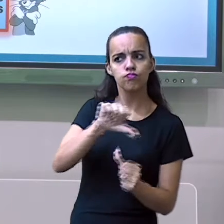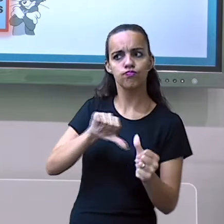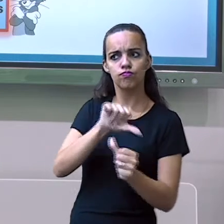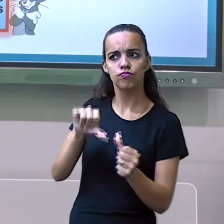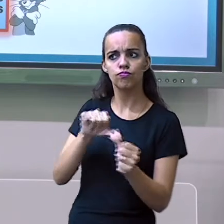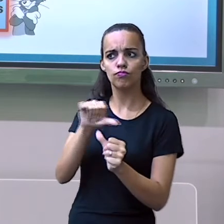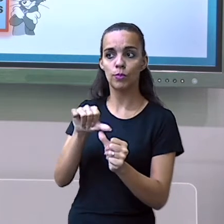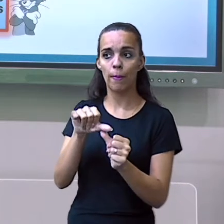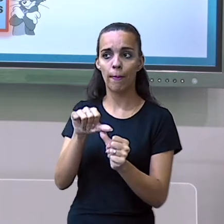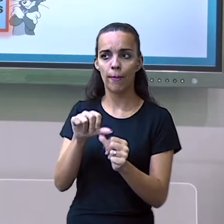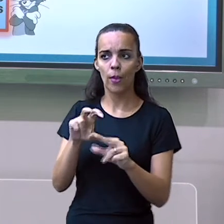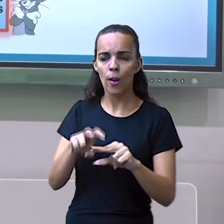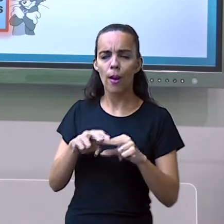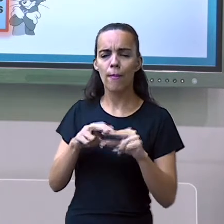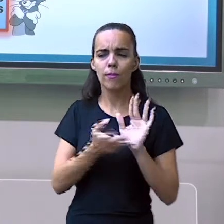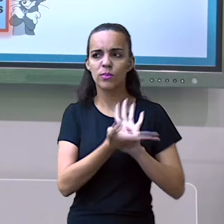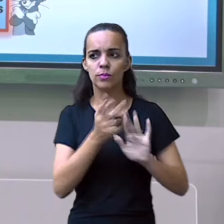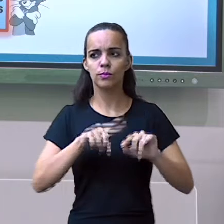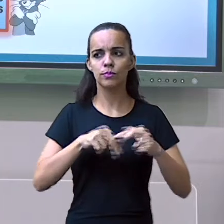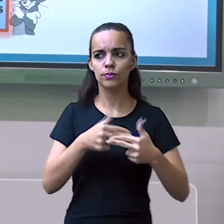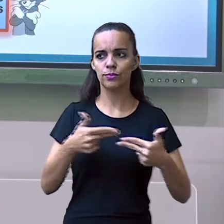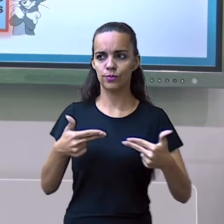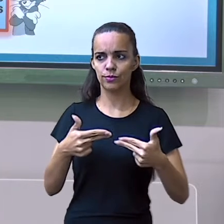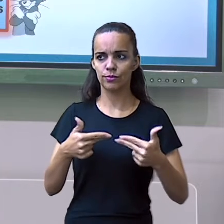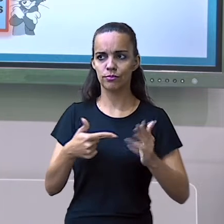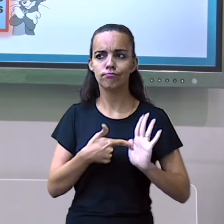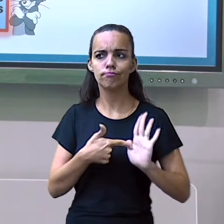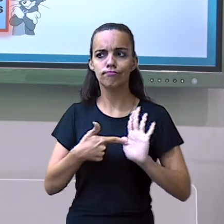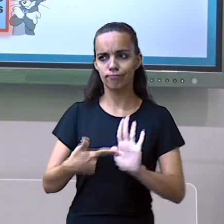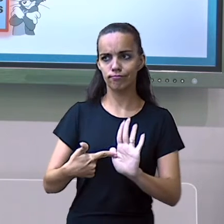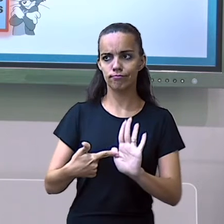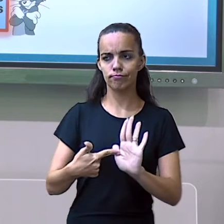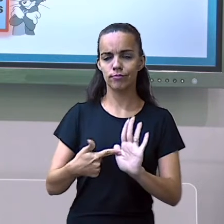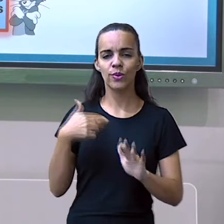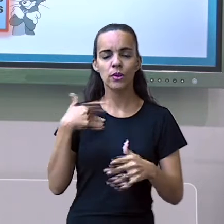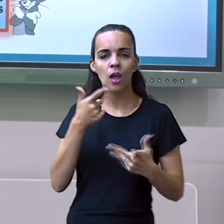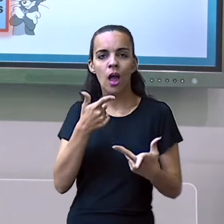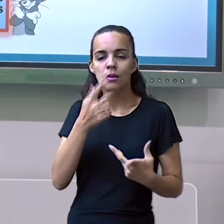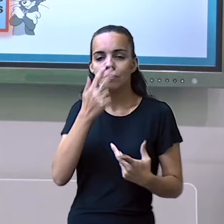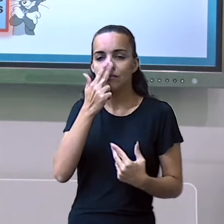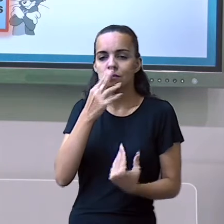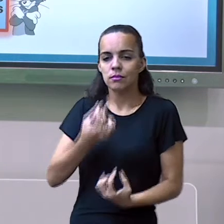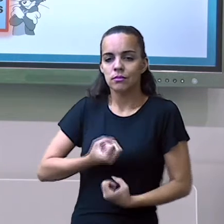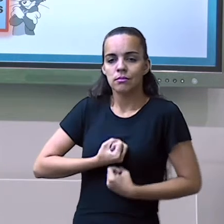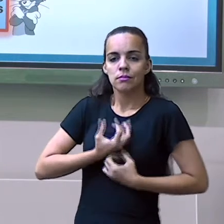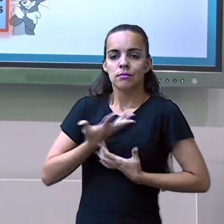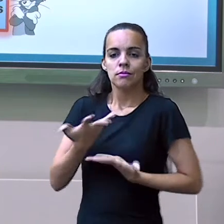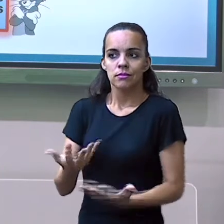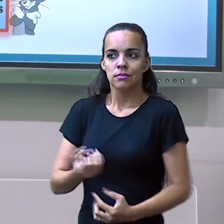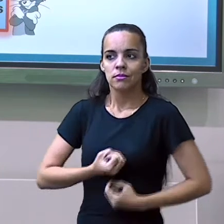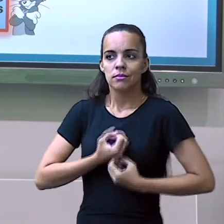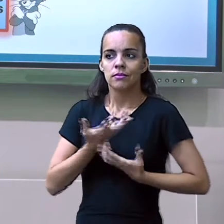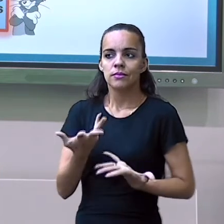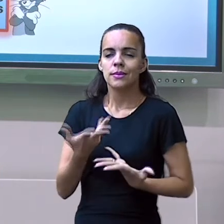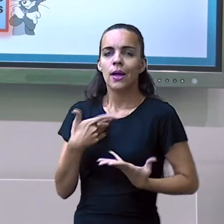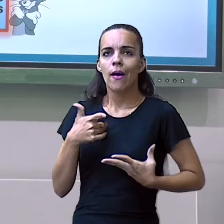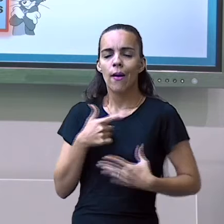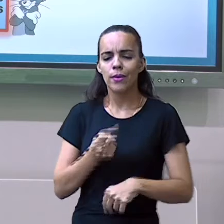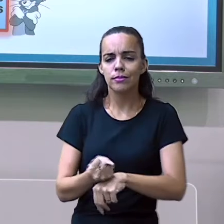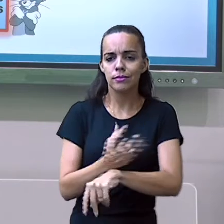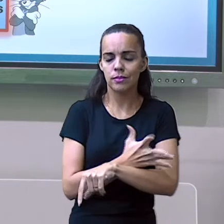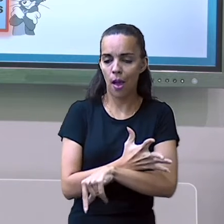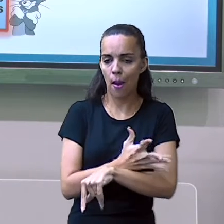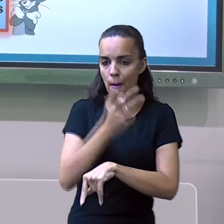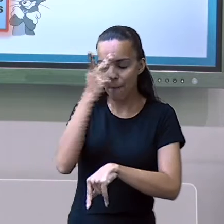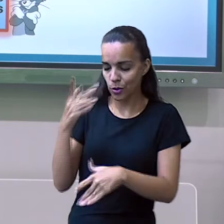transformou-se num produto evidente de nossa admiração, carinho e apego